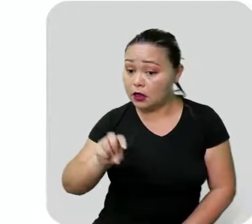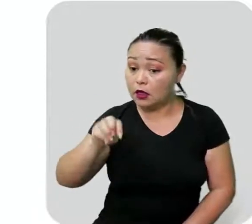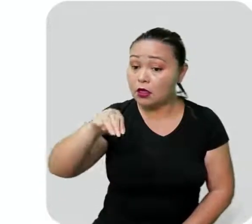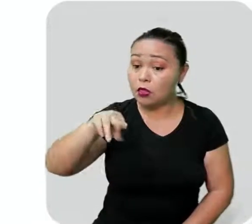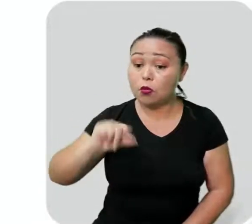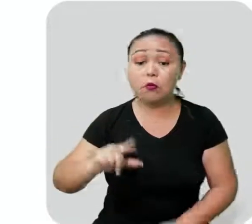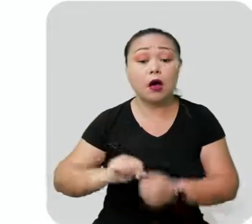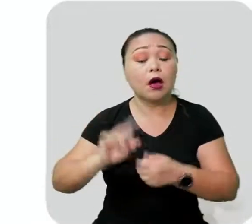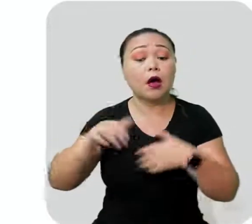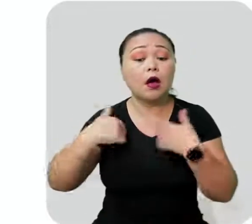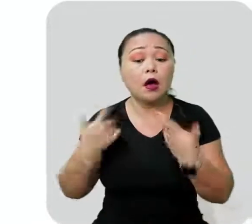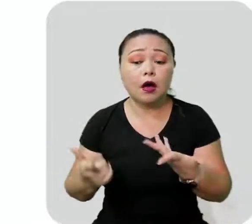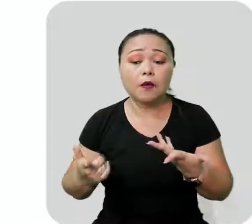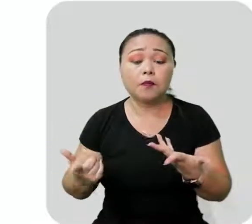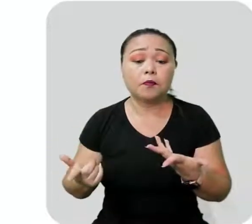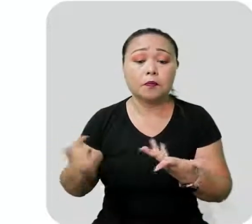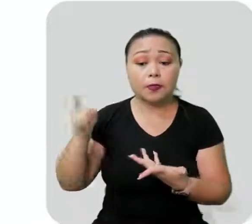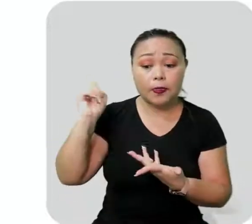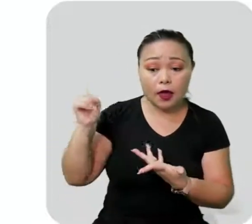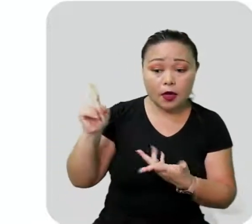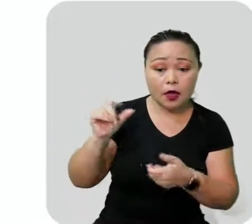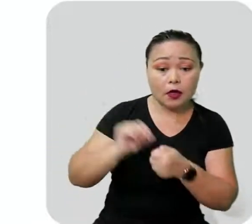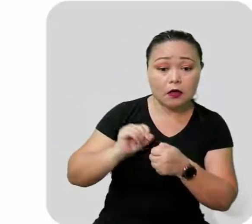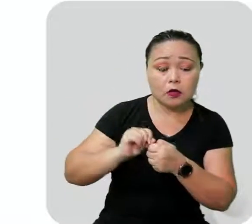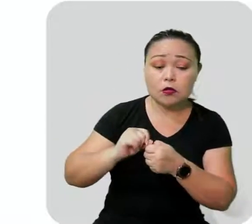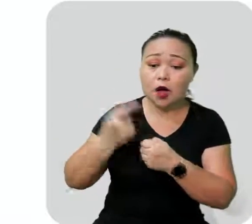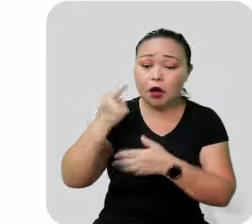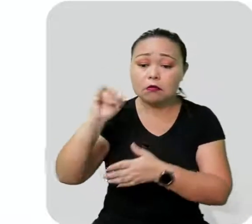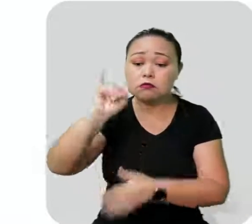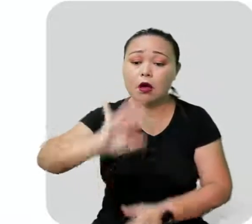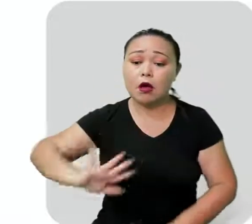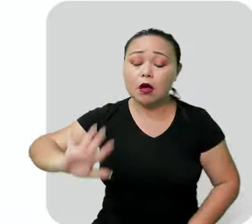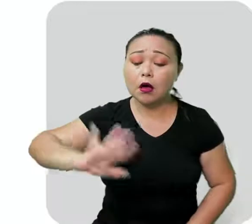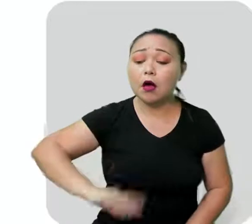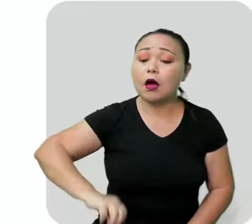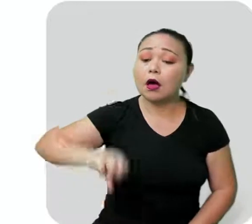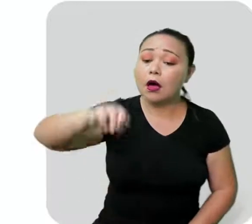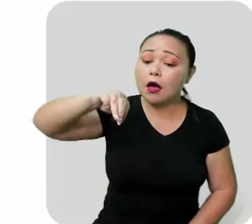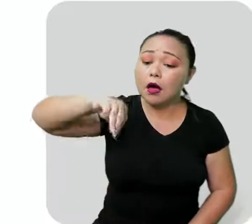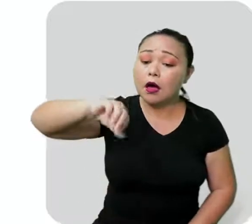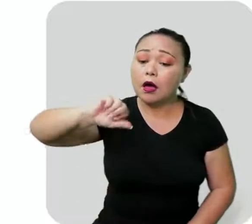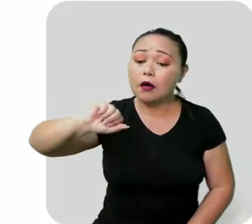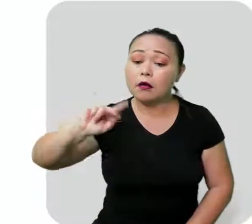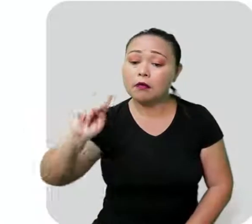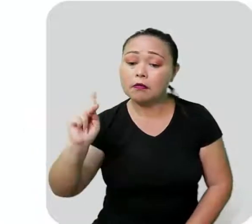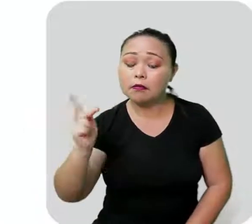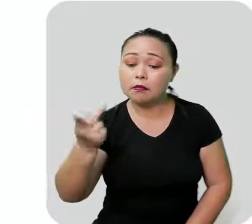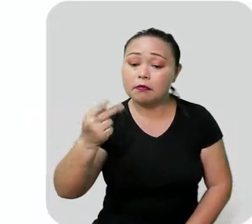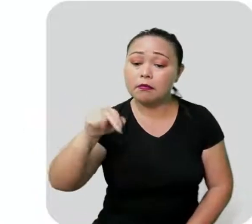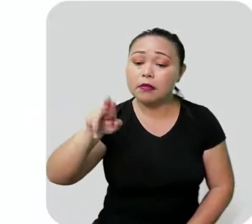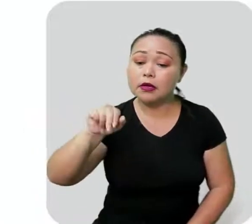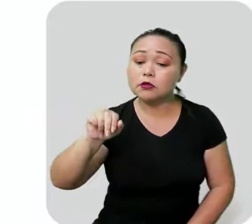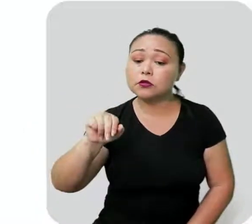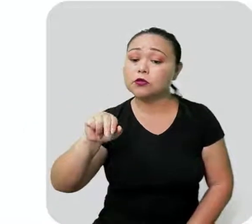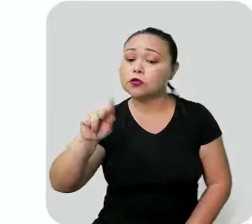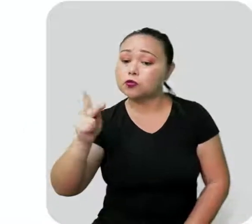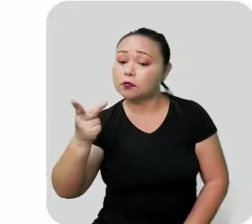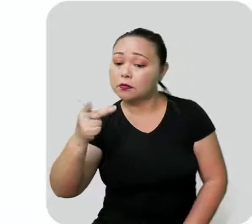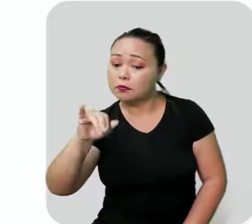a Machu Picchu Machu Picchu ele foi descoberto em 1911